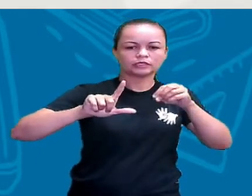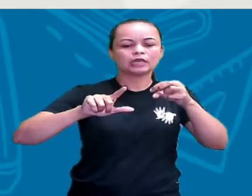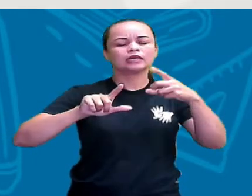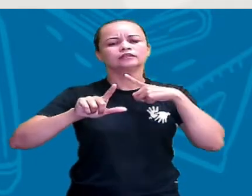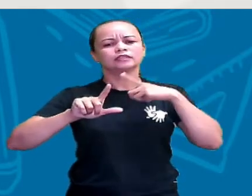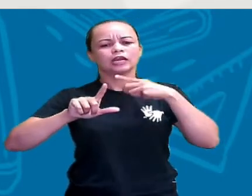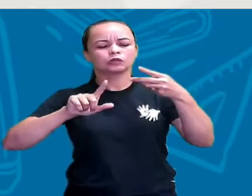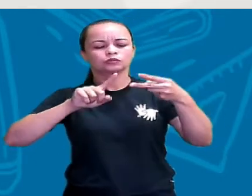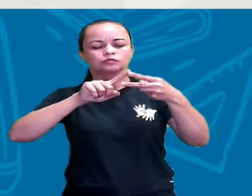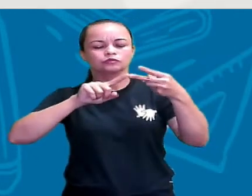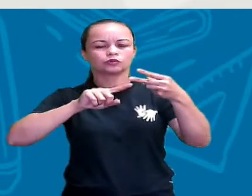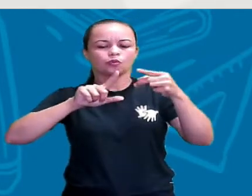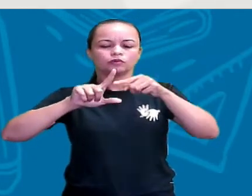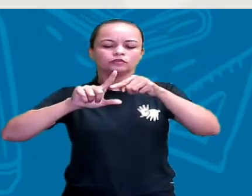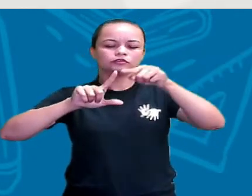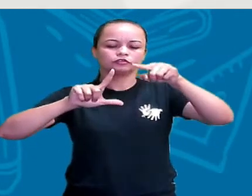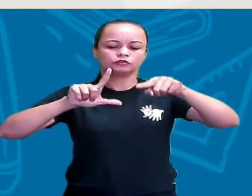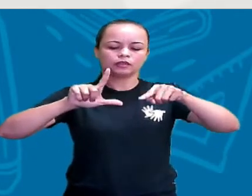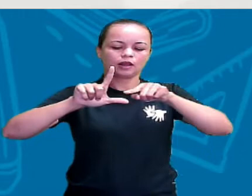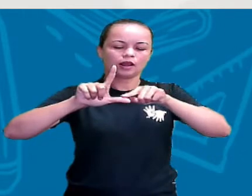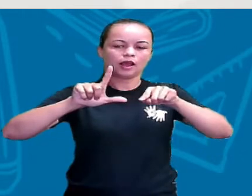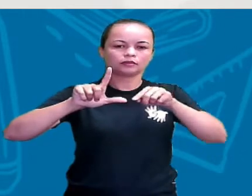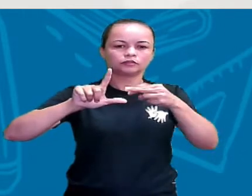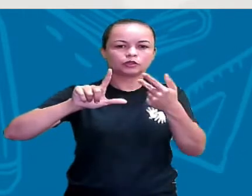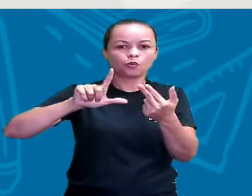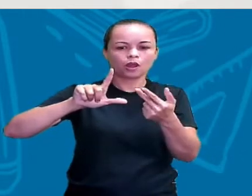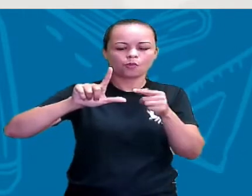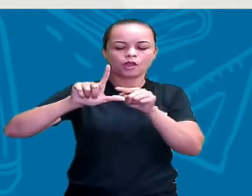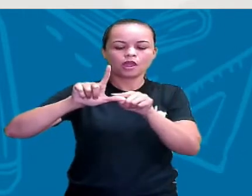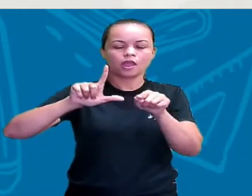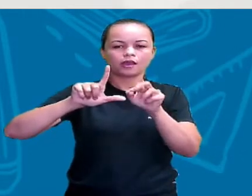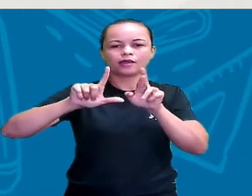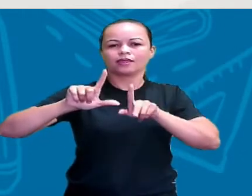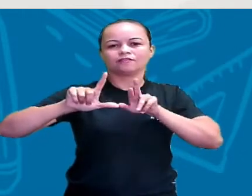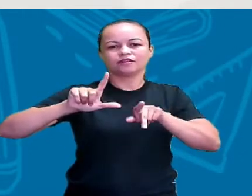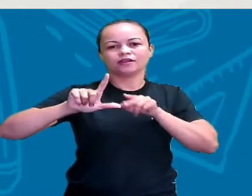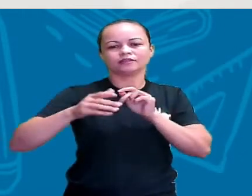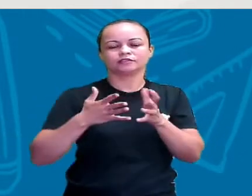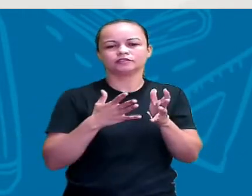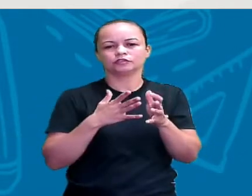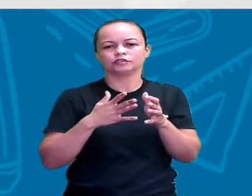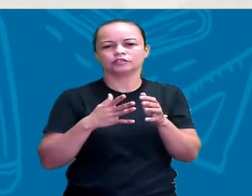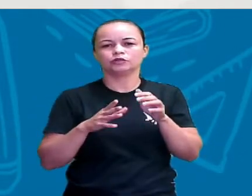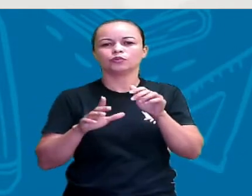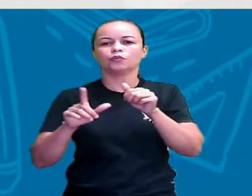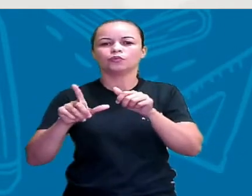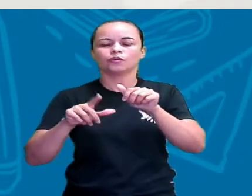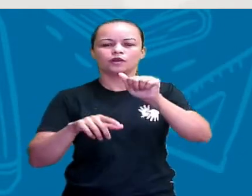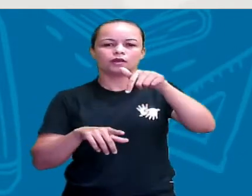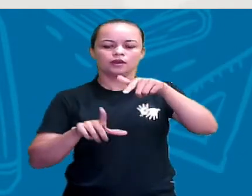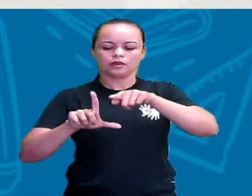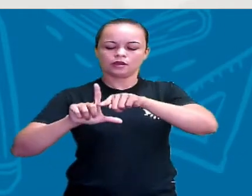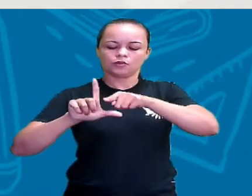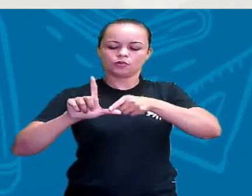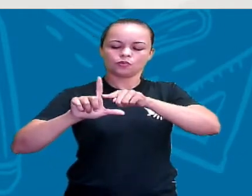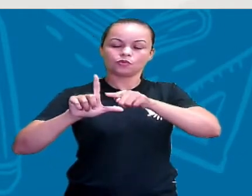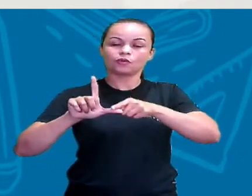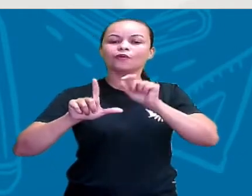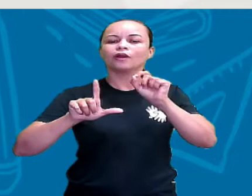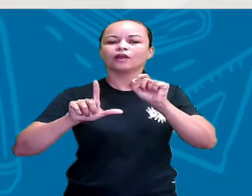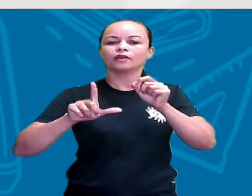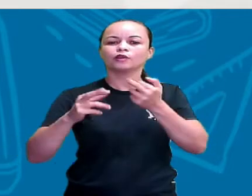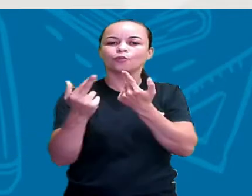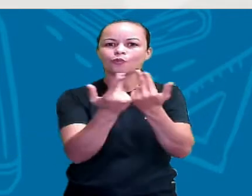2 lados iguais e um diferente, não é isso? E o ângulo é o quê? O mesmo, são